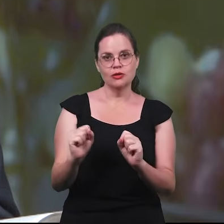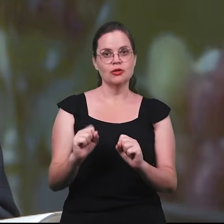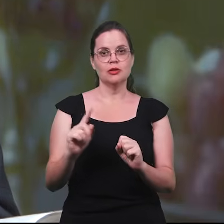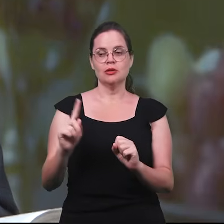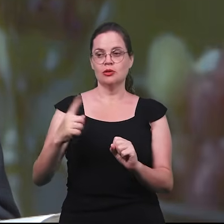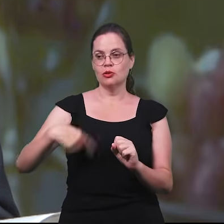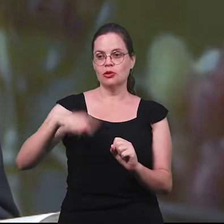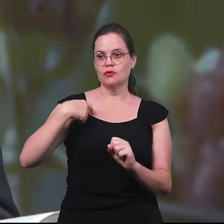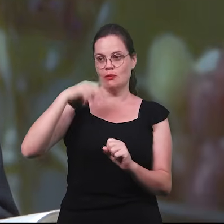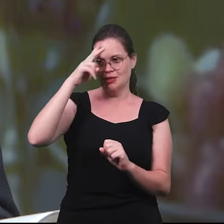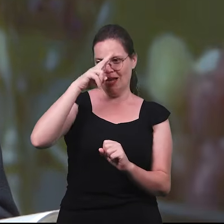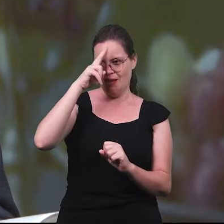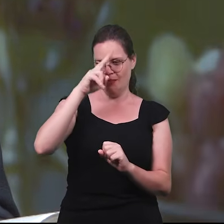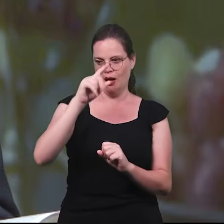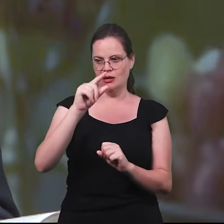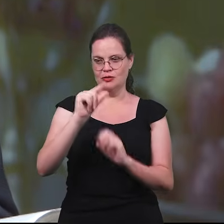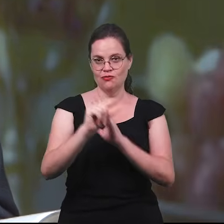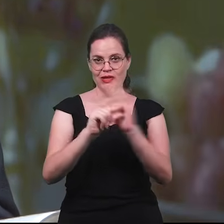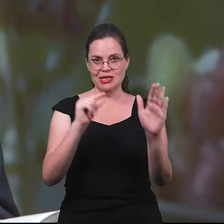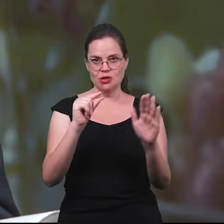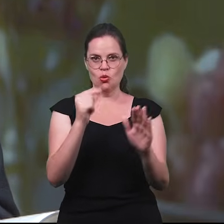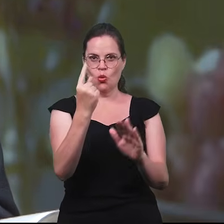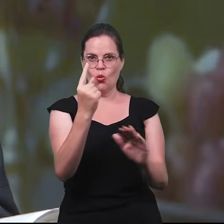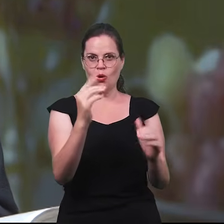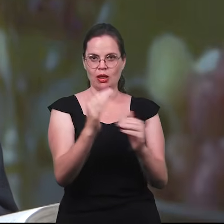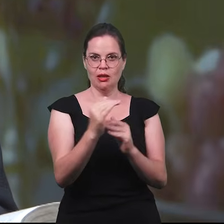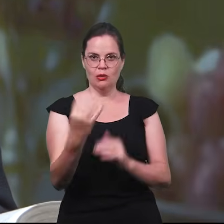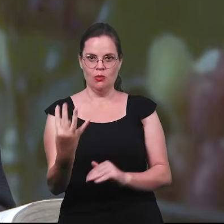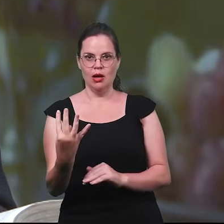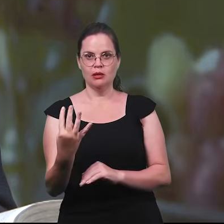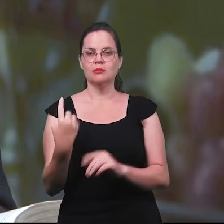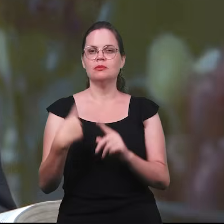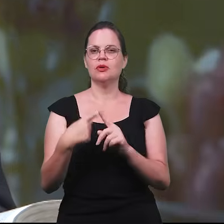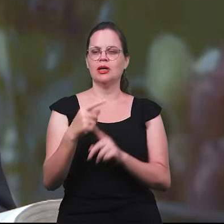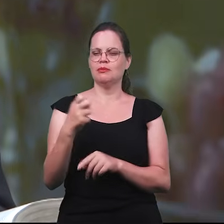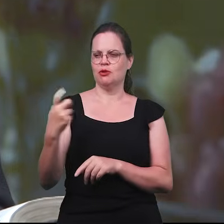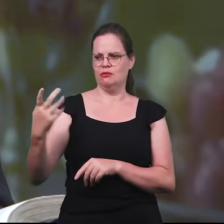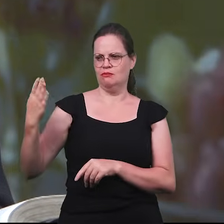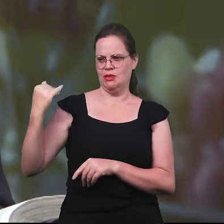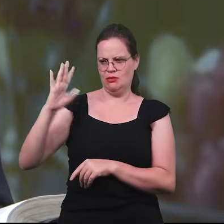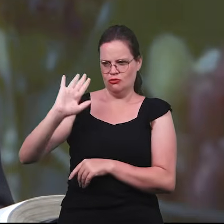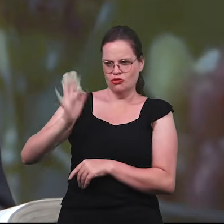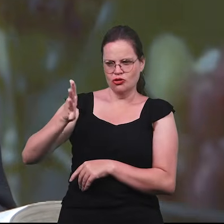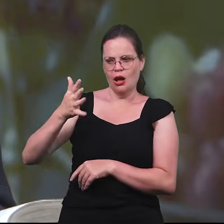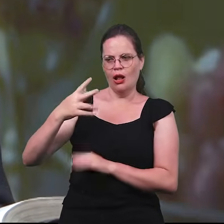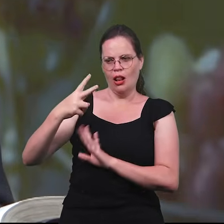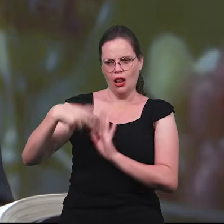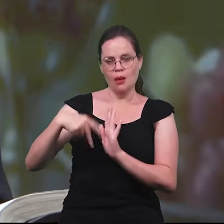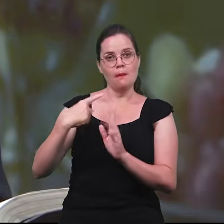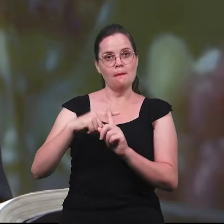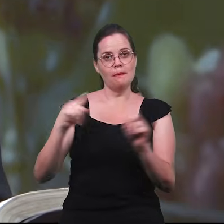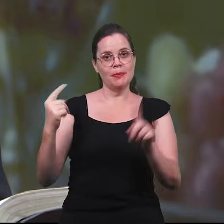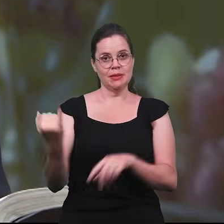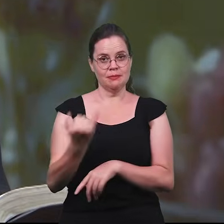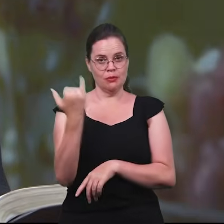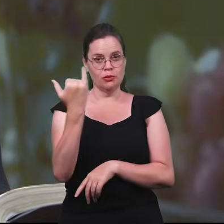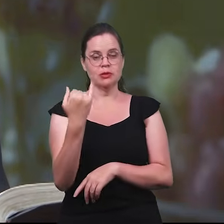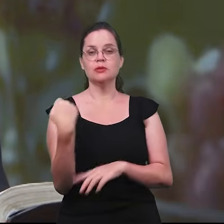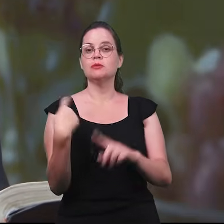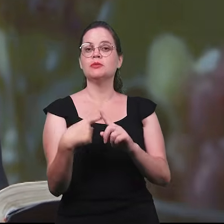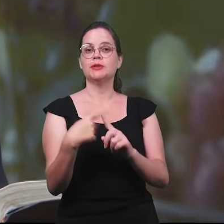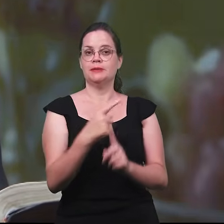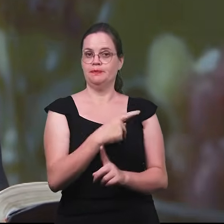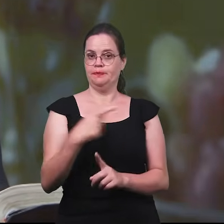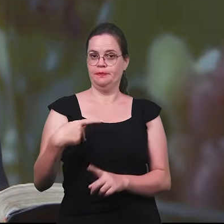recordar esses 4 primeiros versículos que nós lemos no programa anterior, quando o pastor Antônio Carlos citou